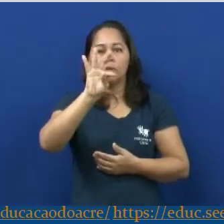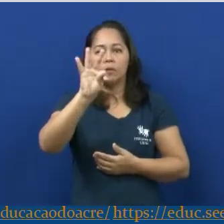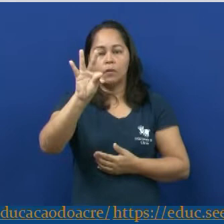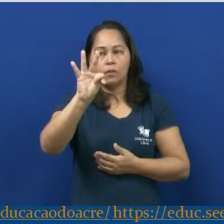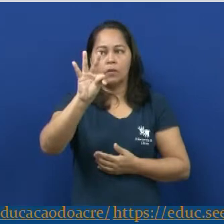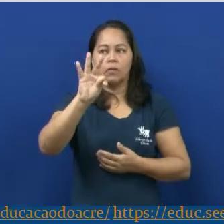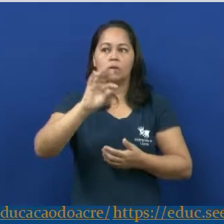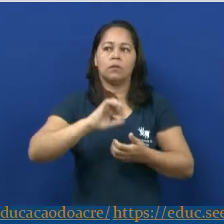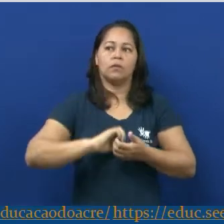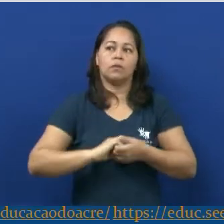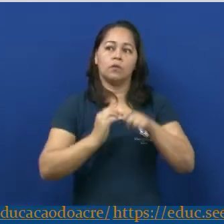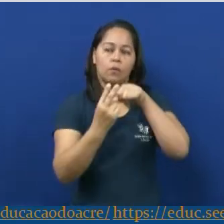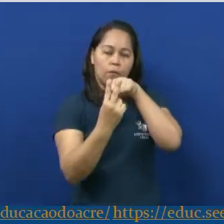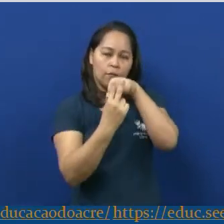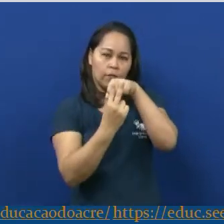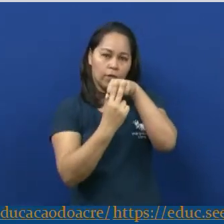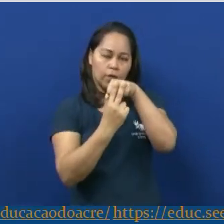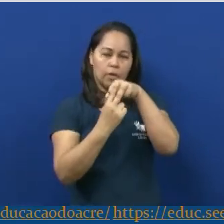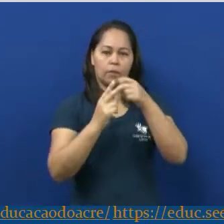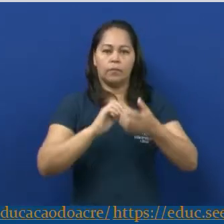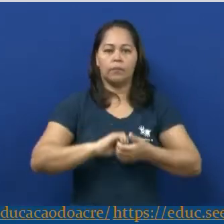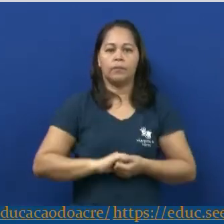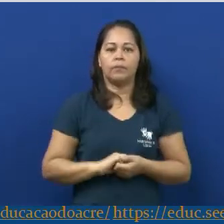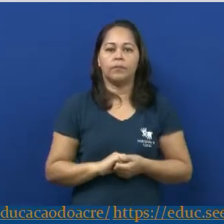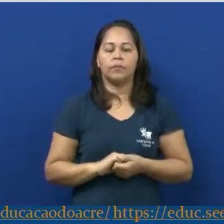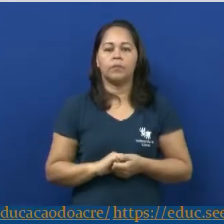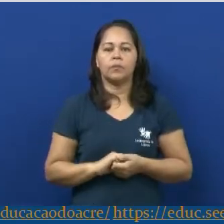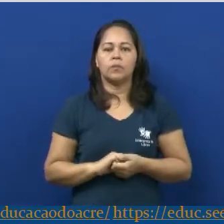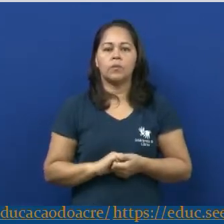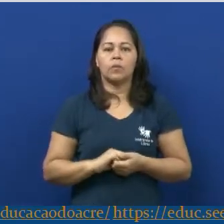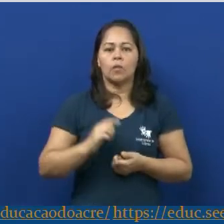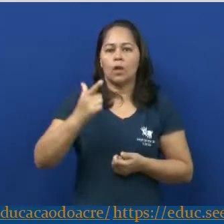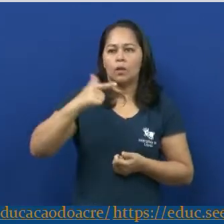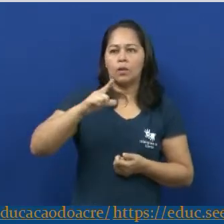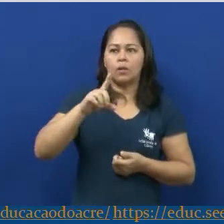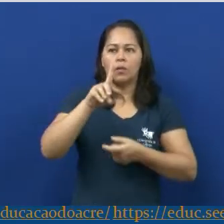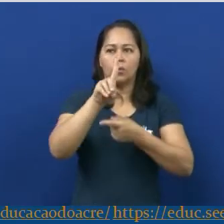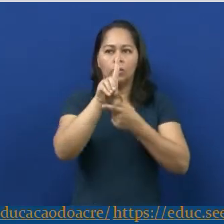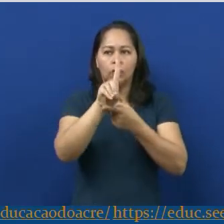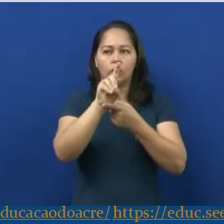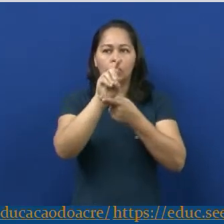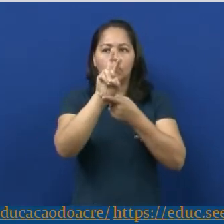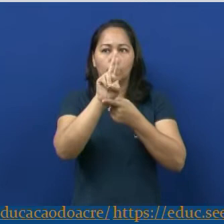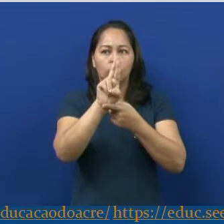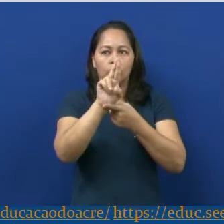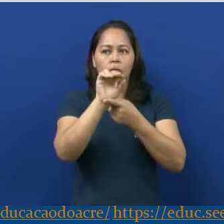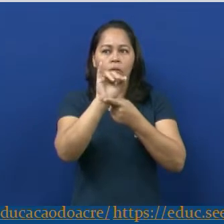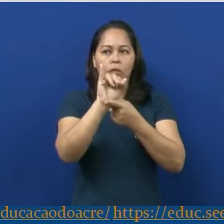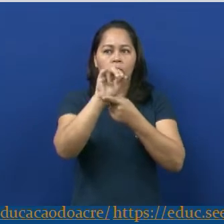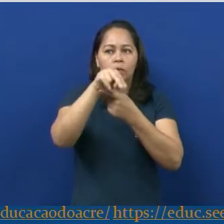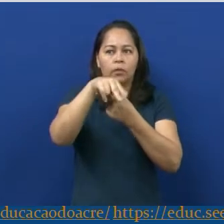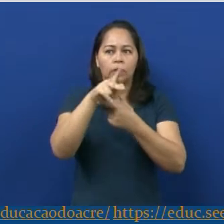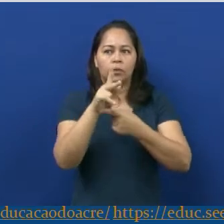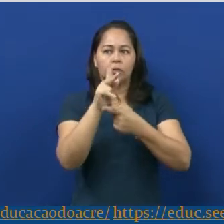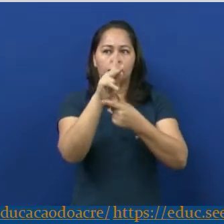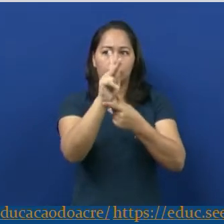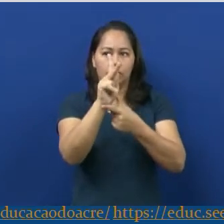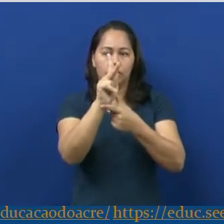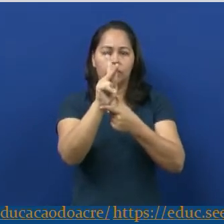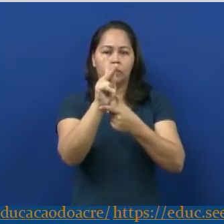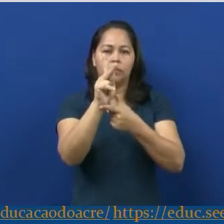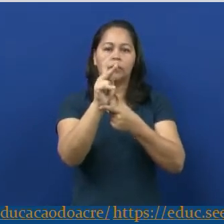forma particípio ele fica irã o dream na forma de particípio drunk